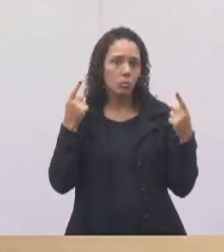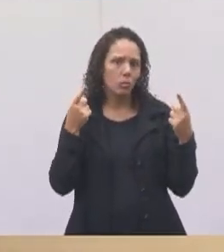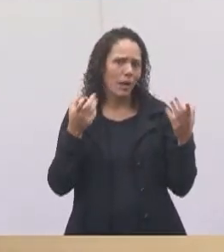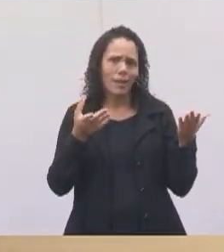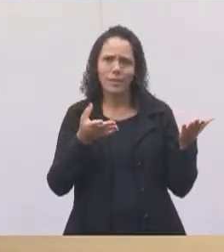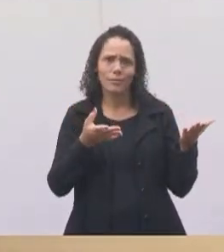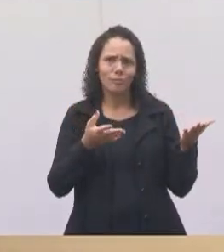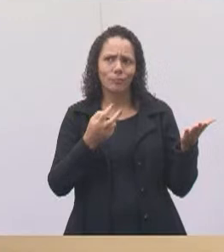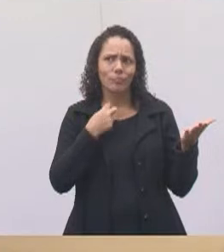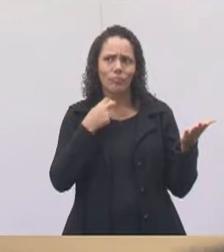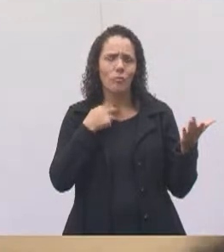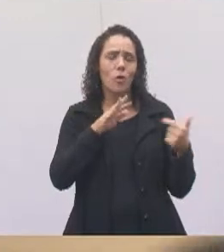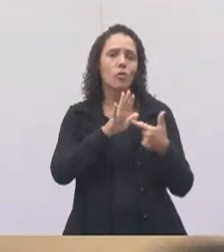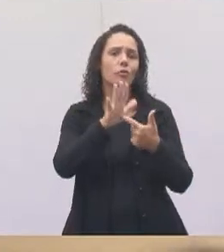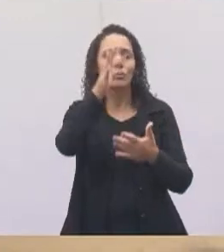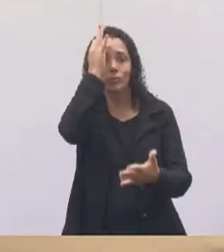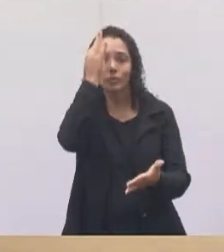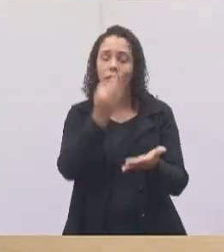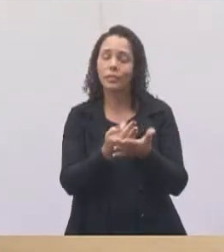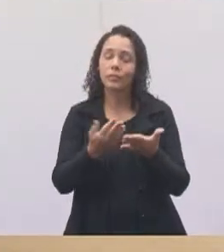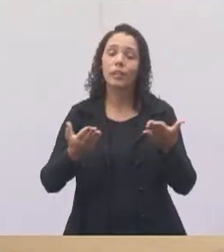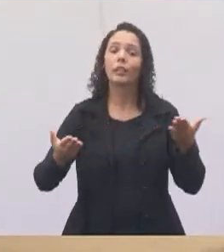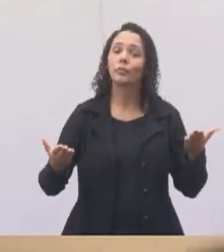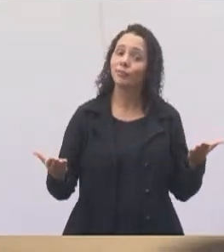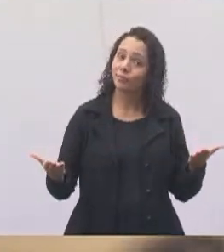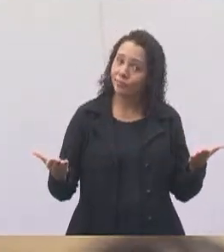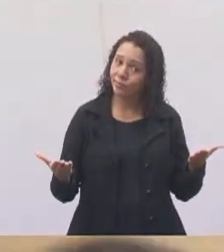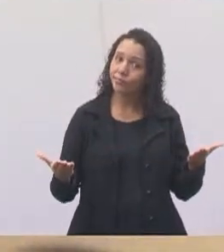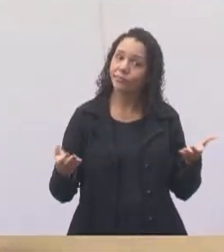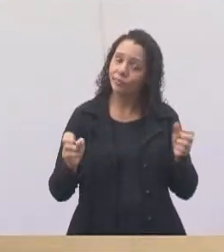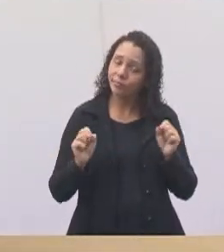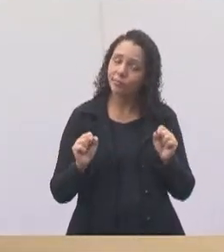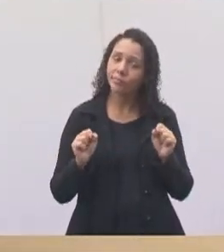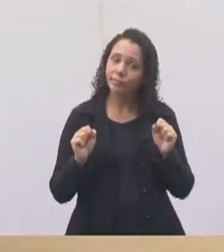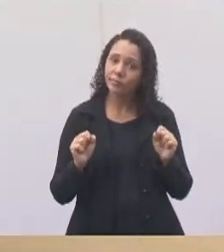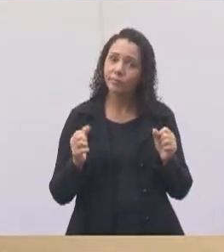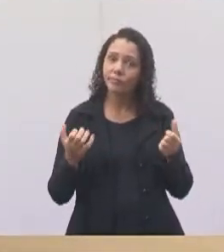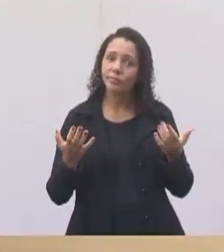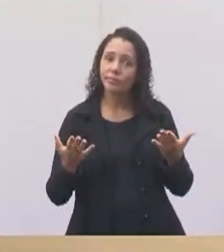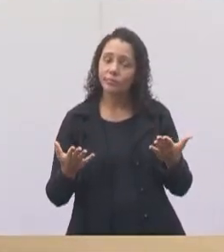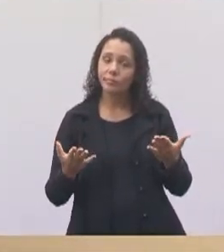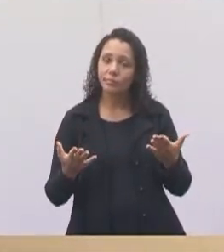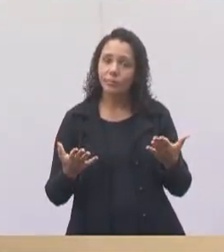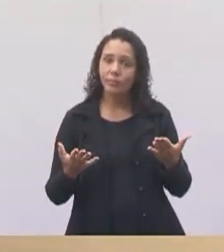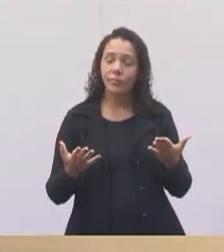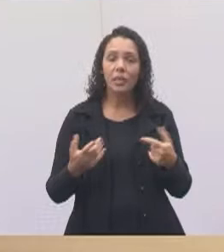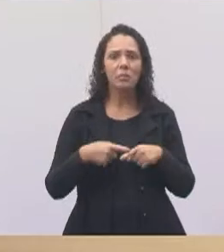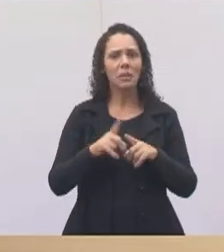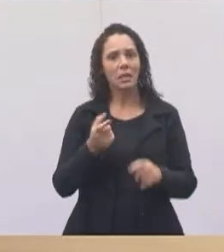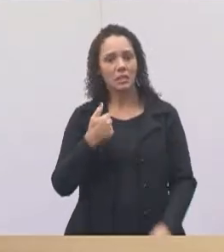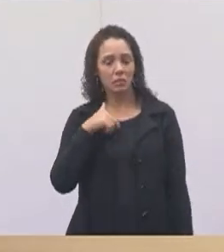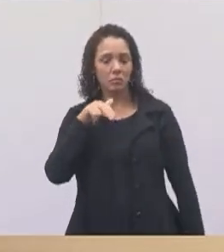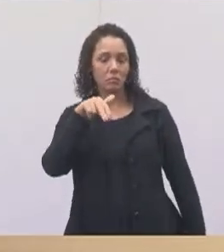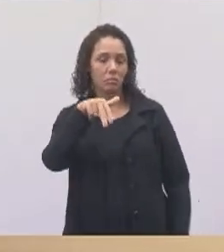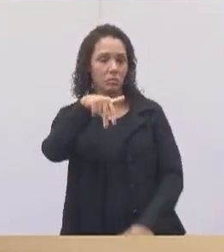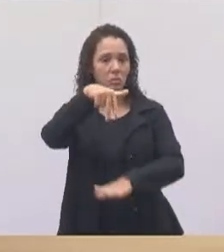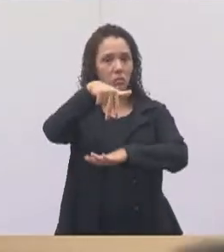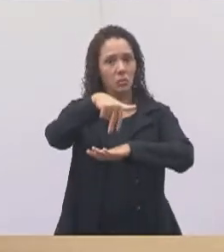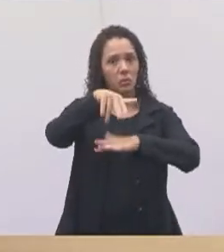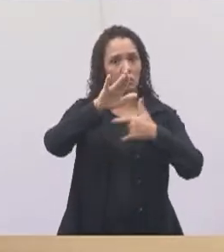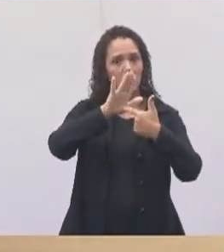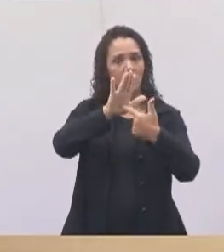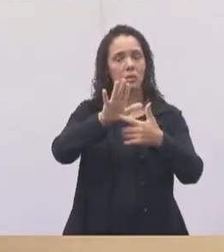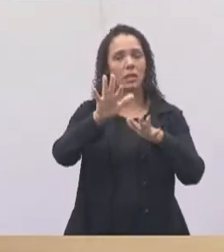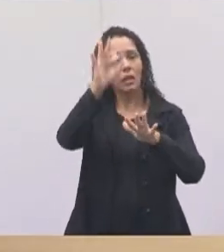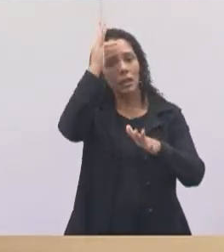fé. Deve ser isso, não sei, pode ser. Mas eu estou aqui não é para expressar a fé coletiva